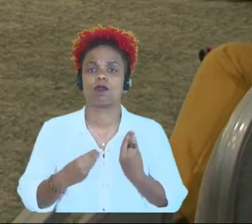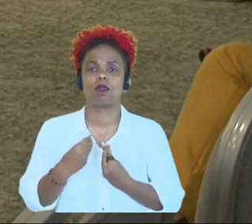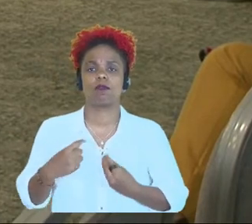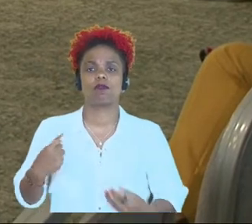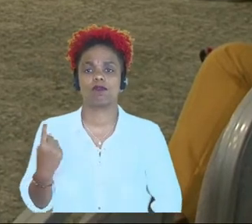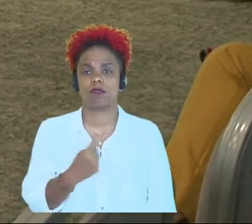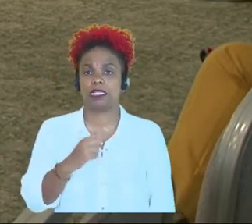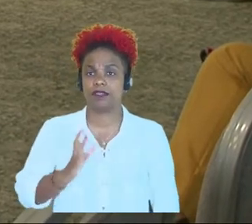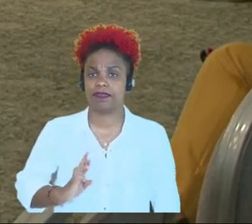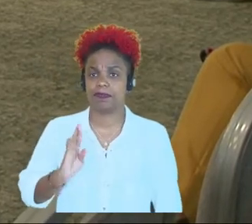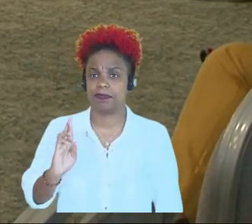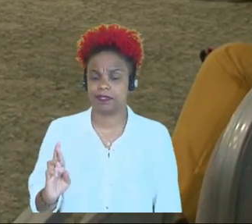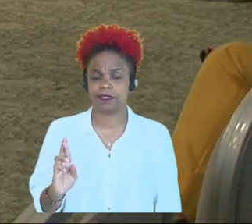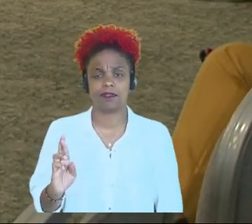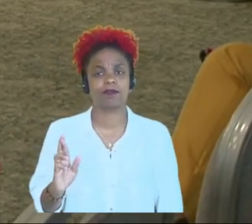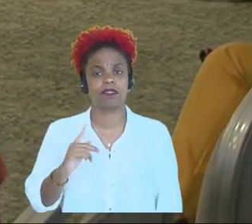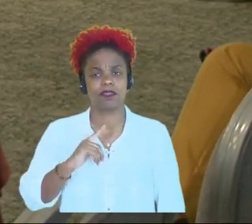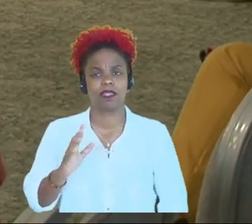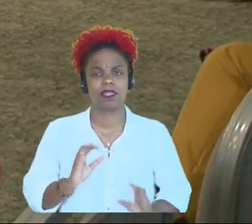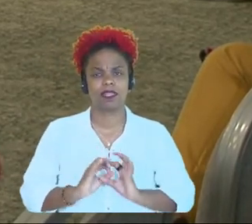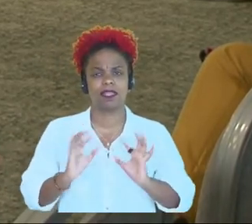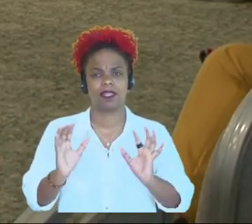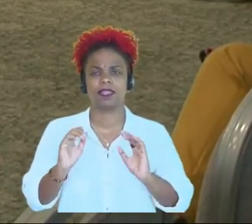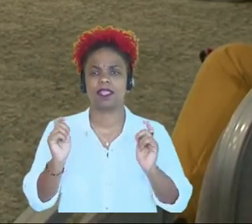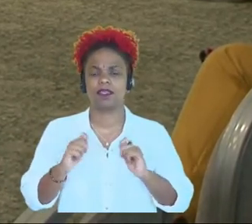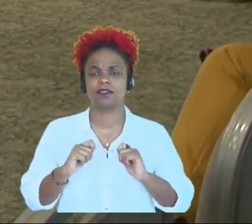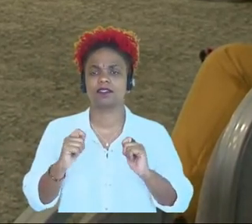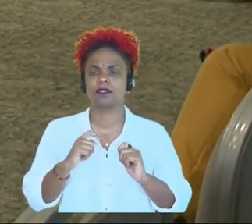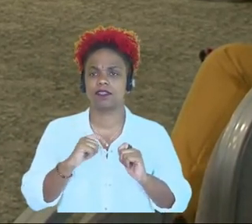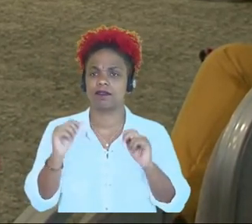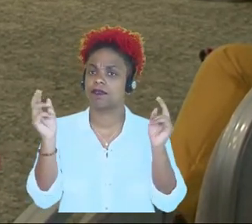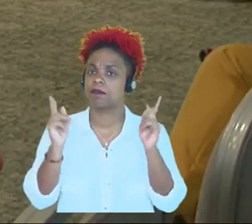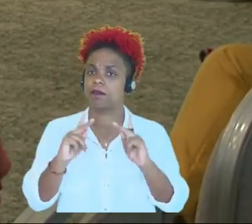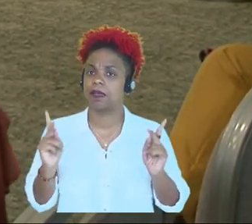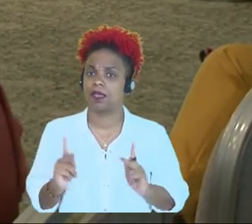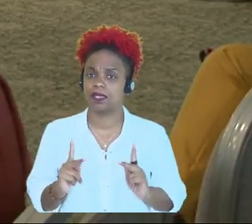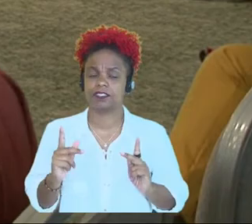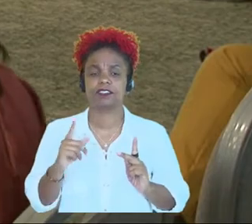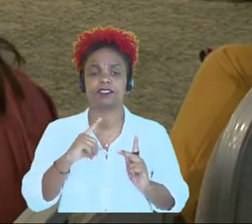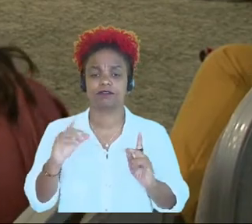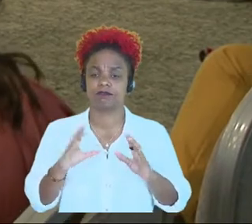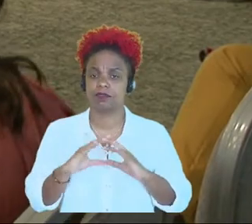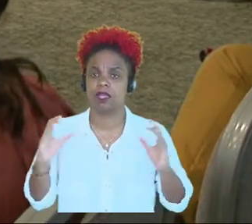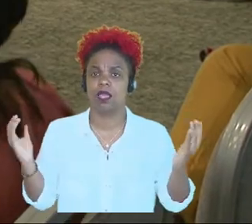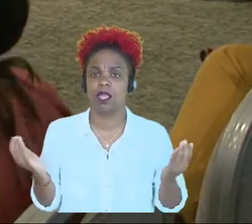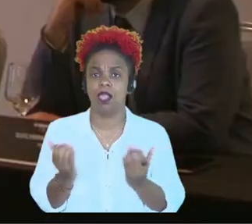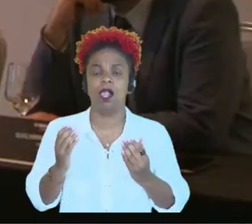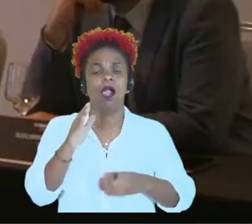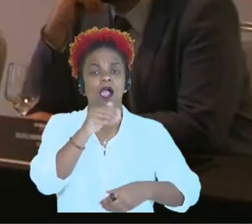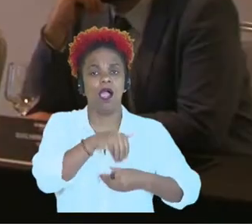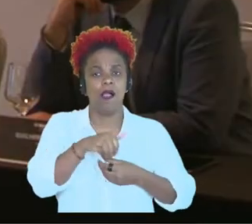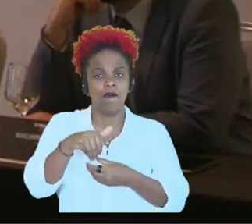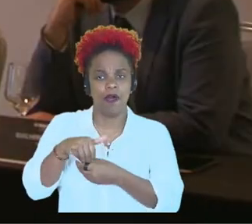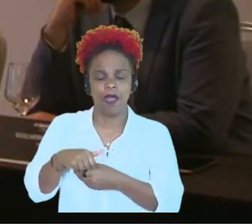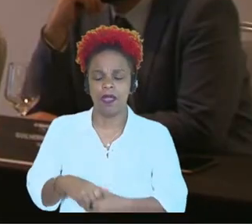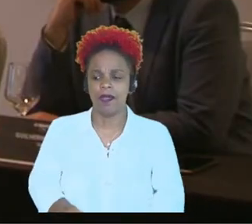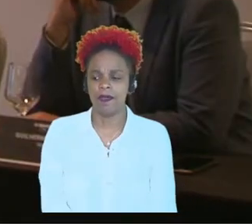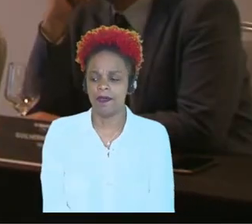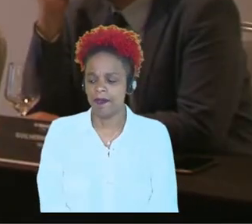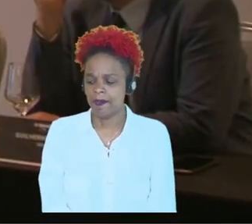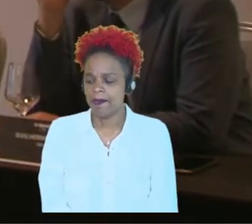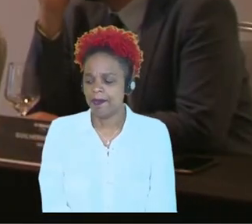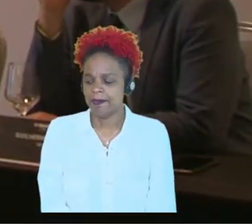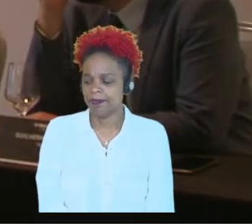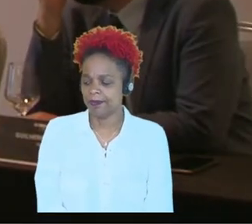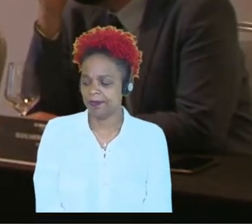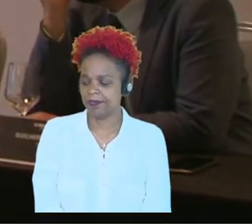considerar essa representação democrática que permitisse a unidade de pacificação e a unidade no voto? Começamos com você,